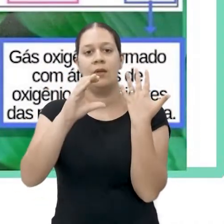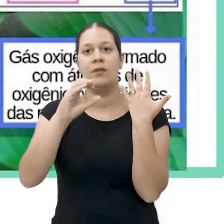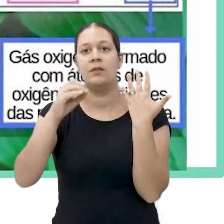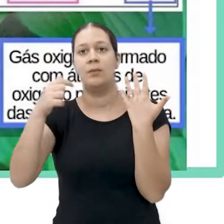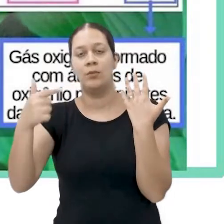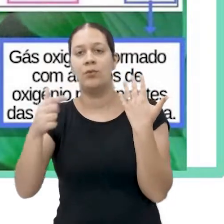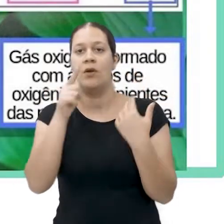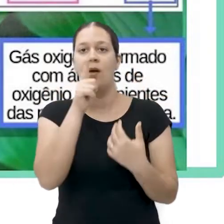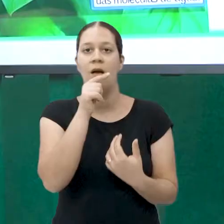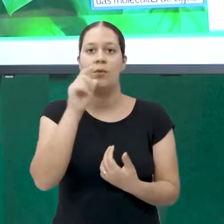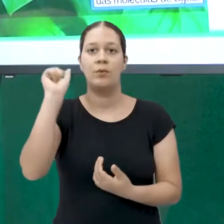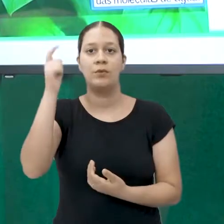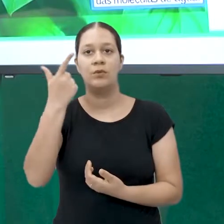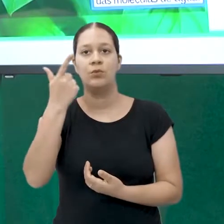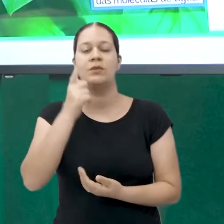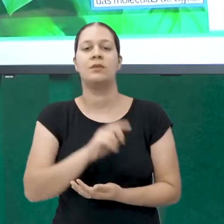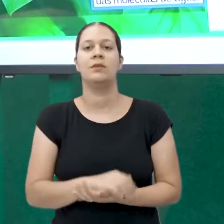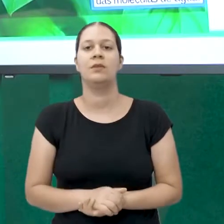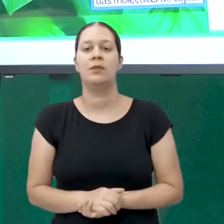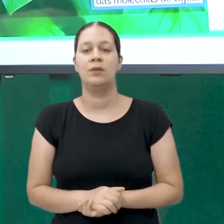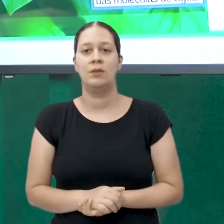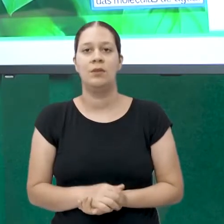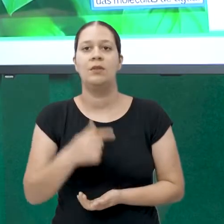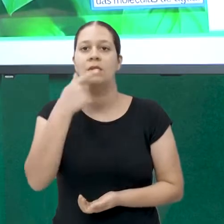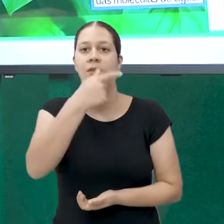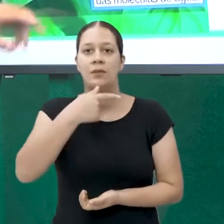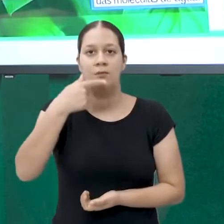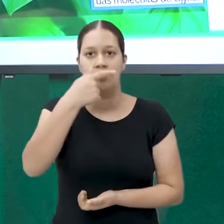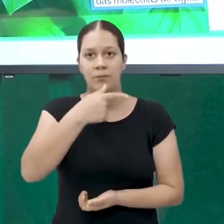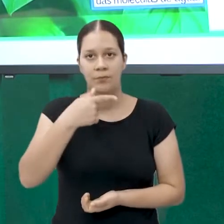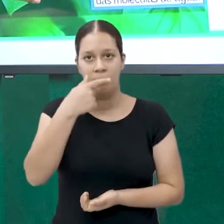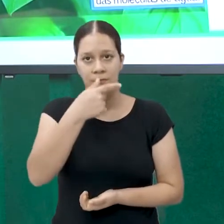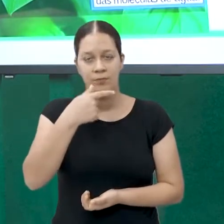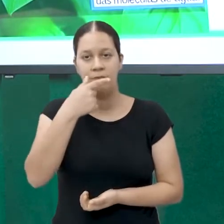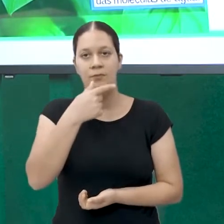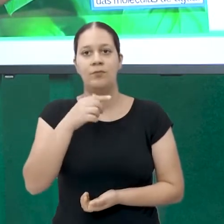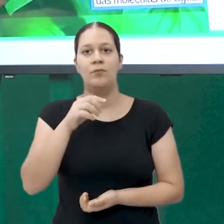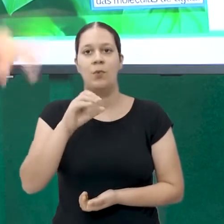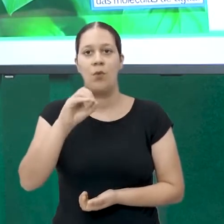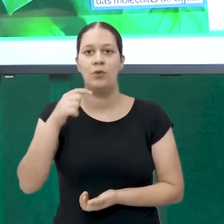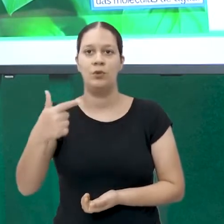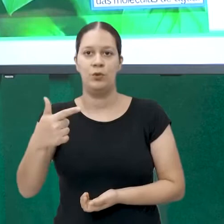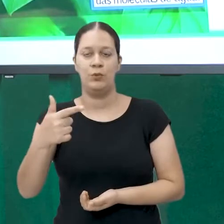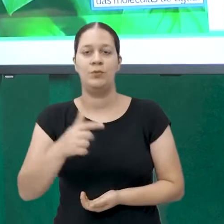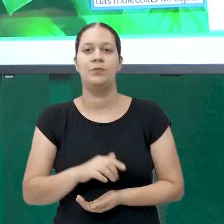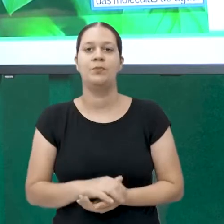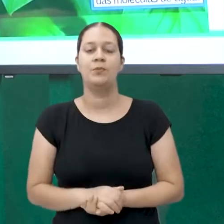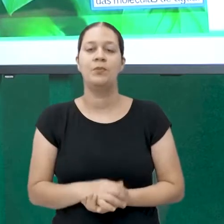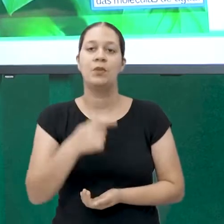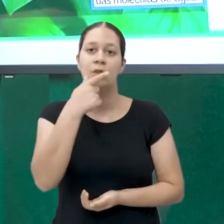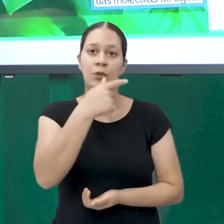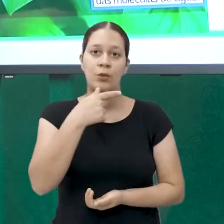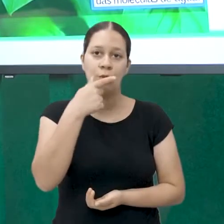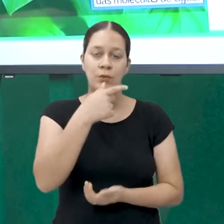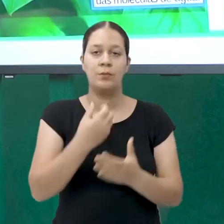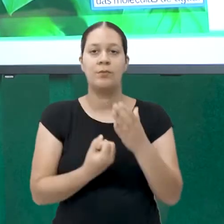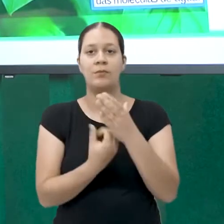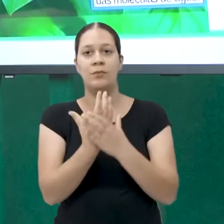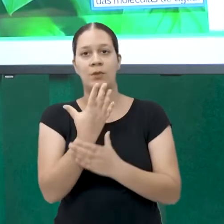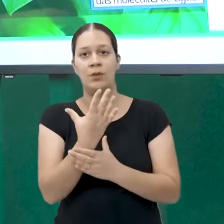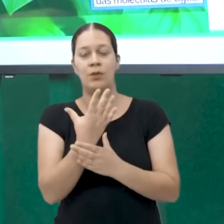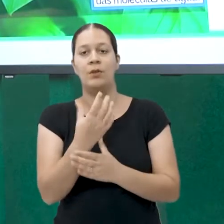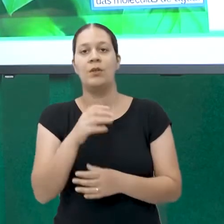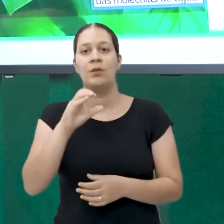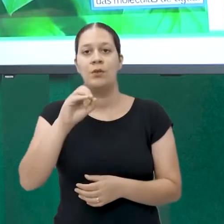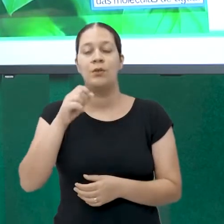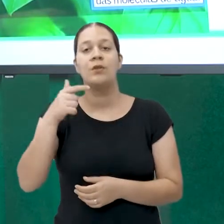Gás carbônico, água e luz, tá? Gera lá atrás glicose e oxigênio.